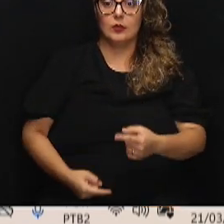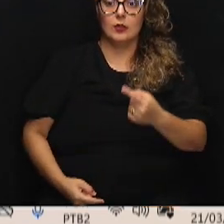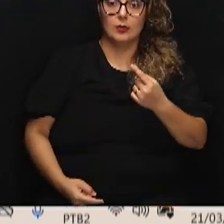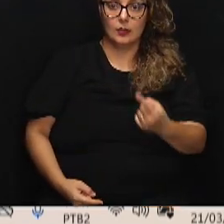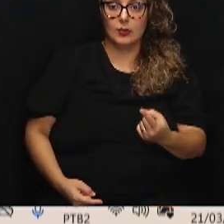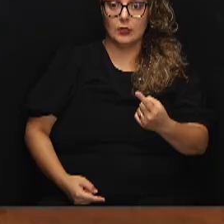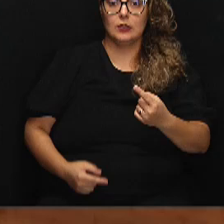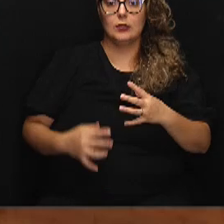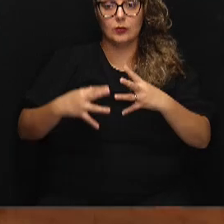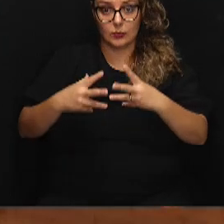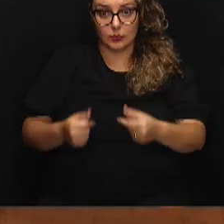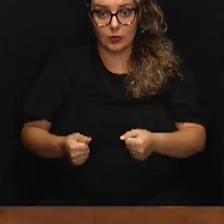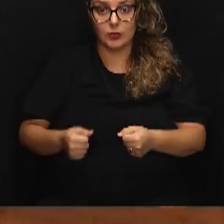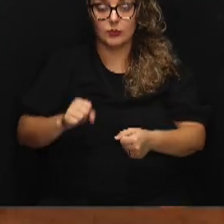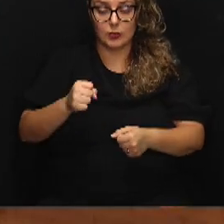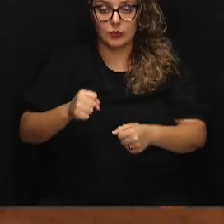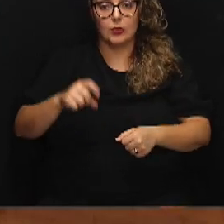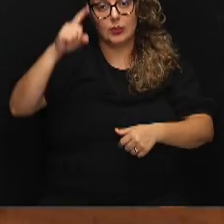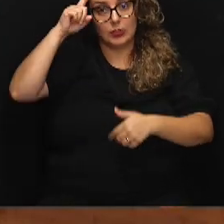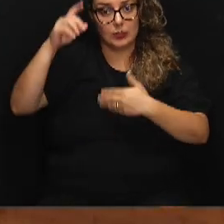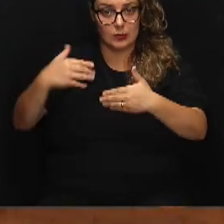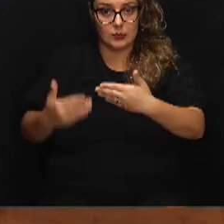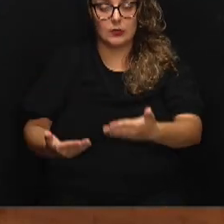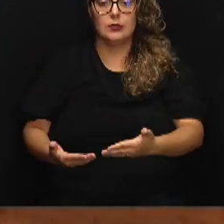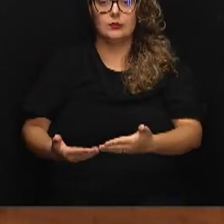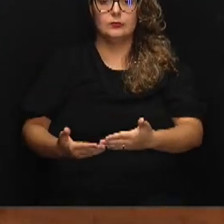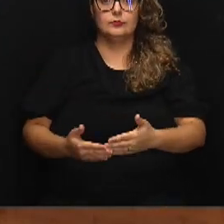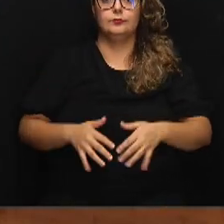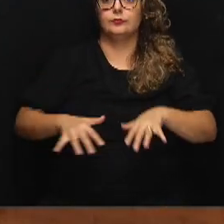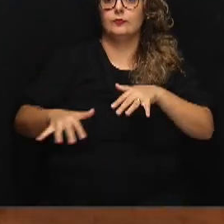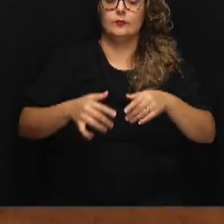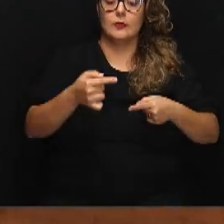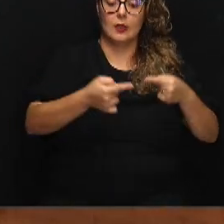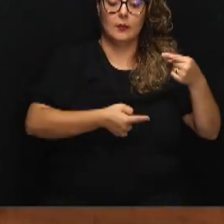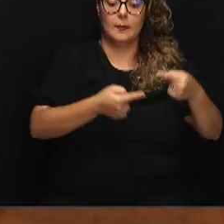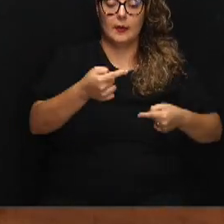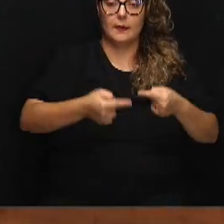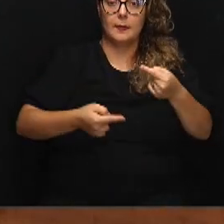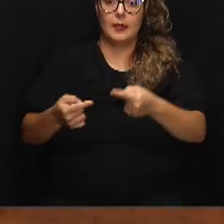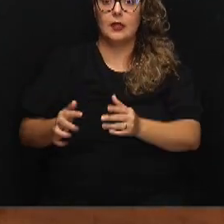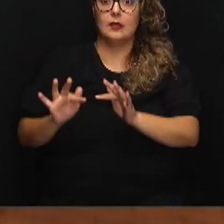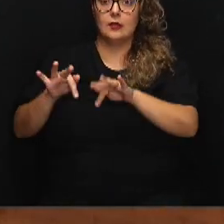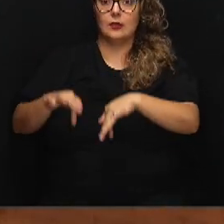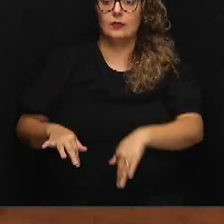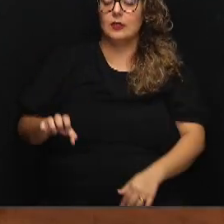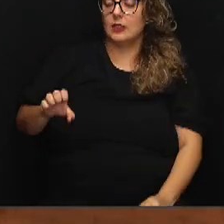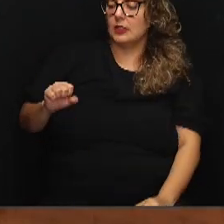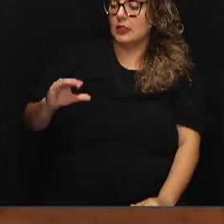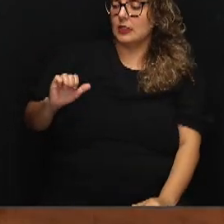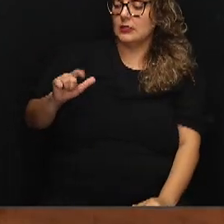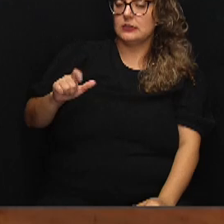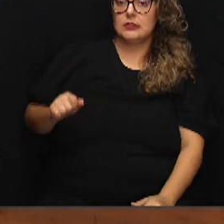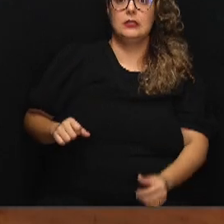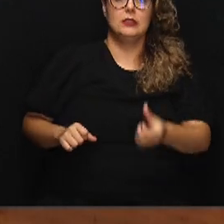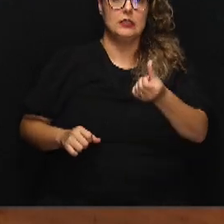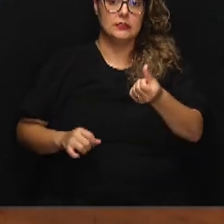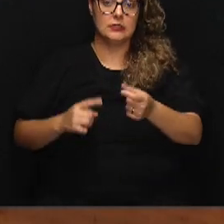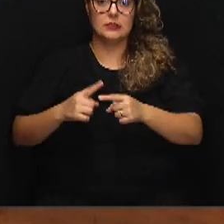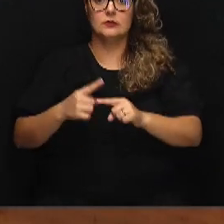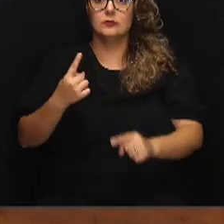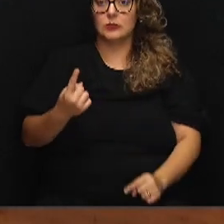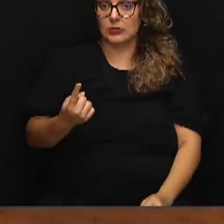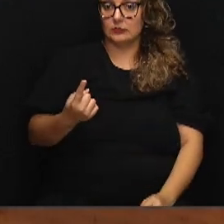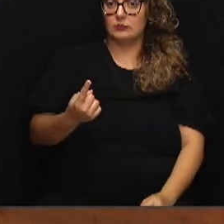diárias em todos os dias. Um movimento que vem sendo discutido é o fim da escala 6x1 e ele tem